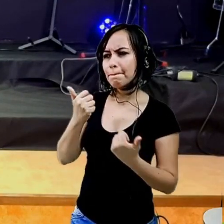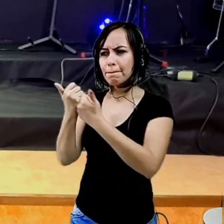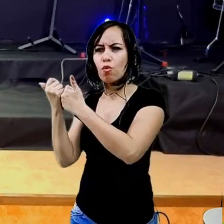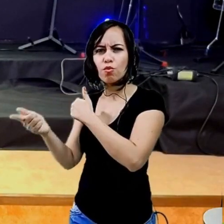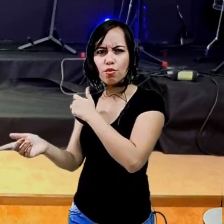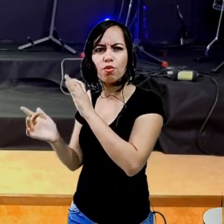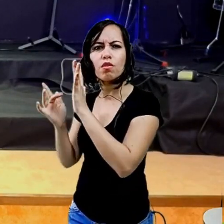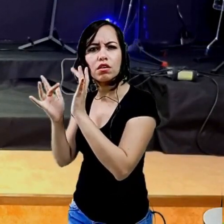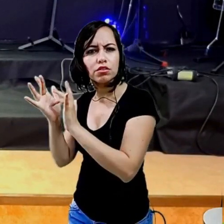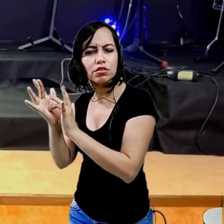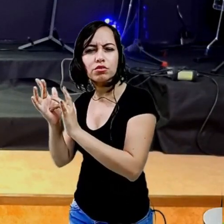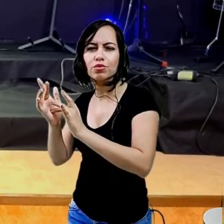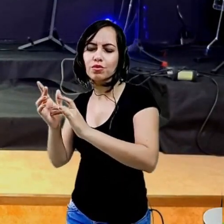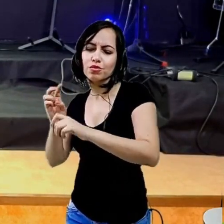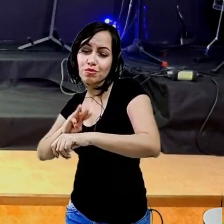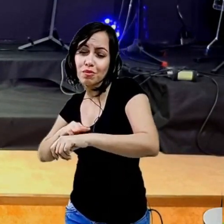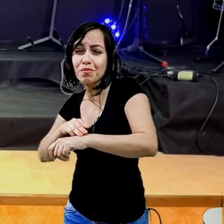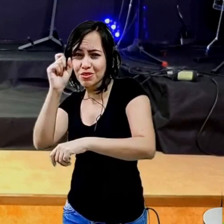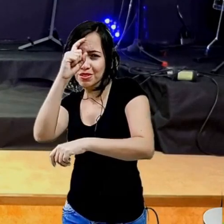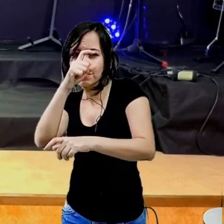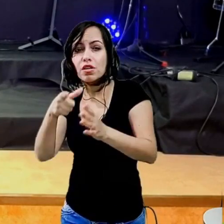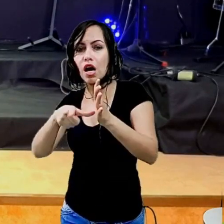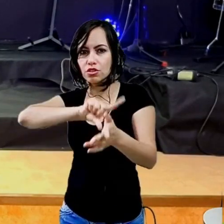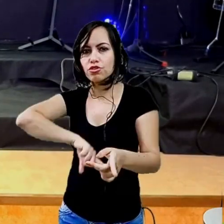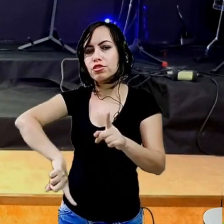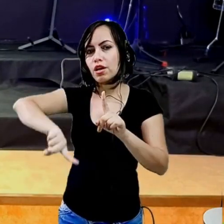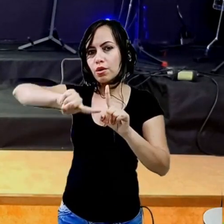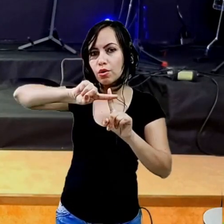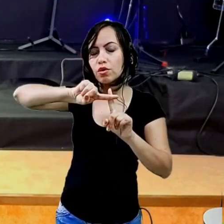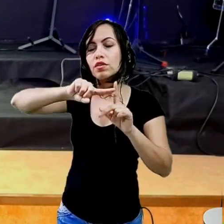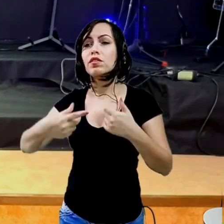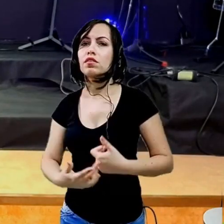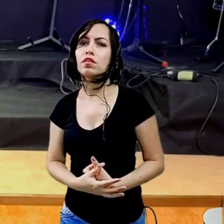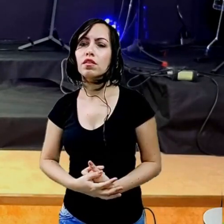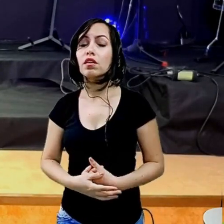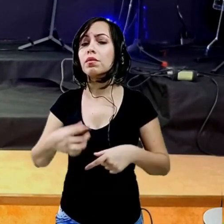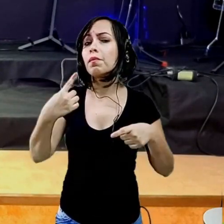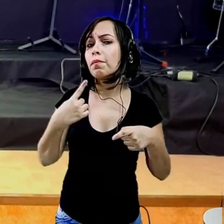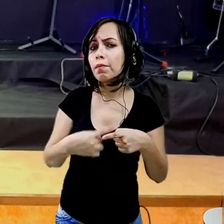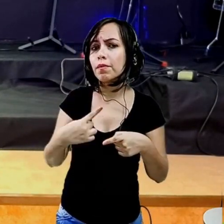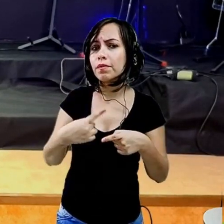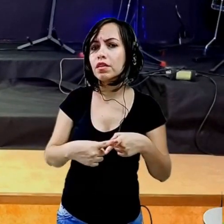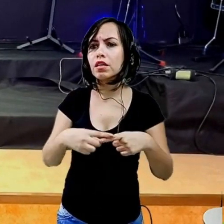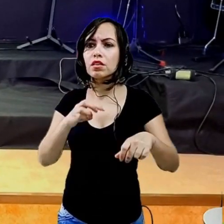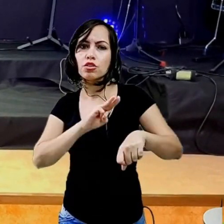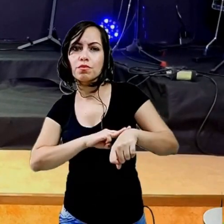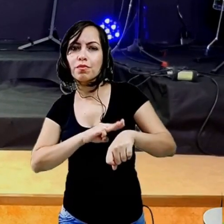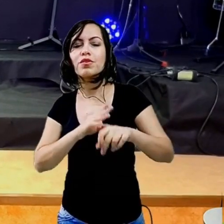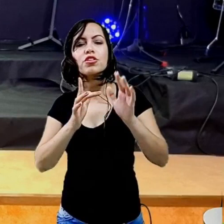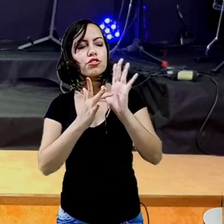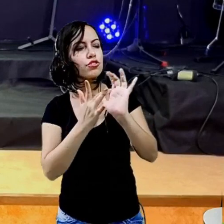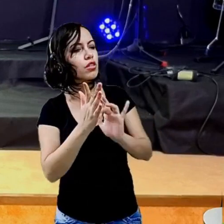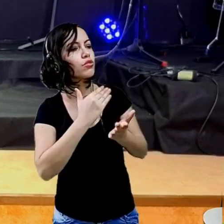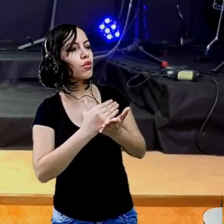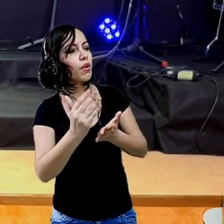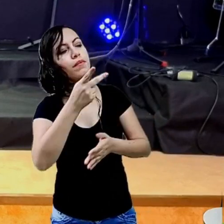nas horas que antecederam a cruz, porque neste momento que Jesus começa a falar